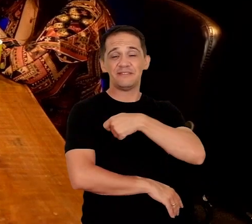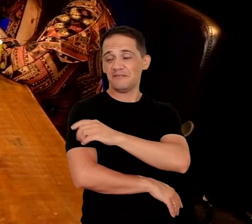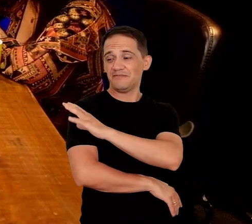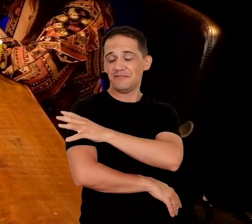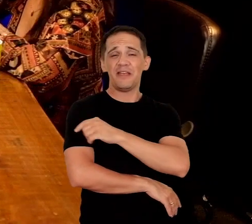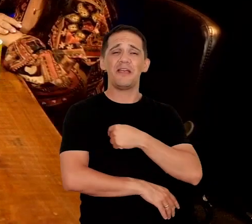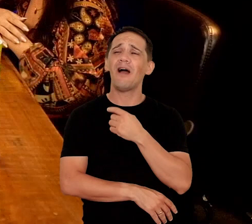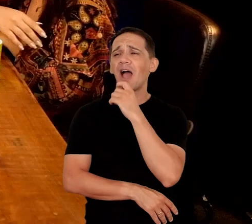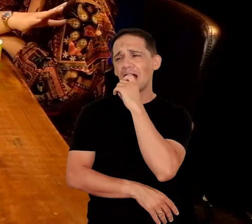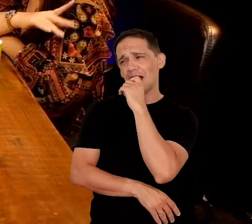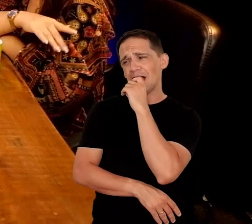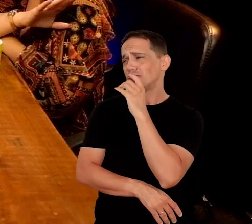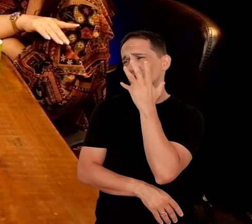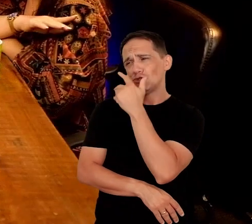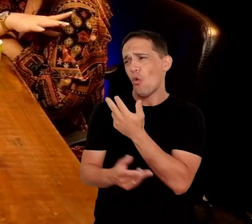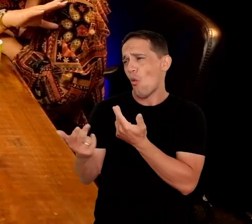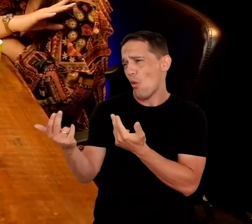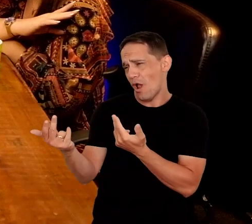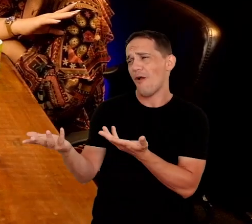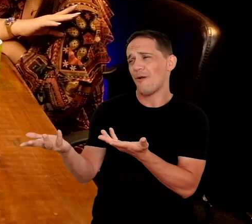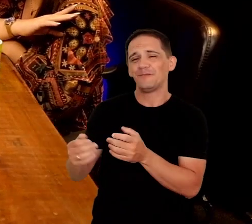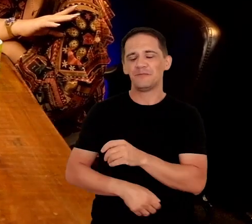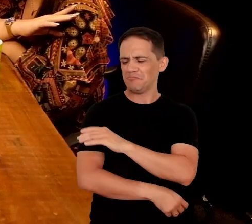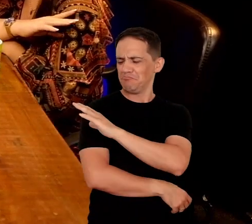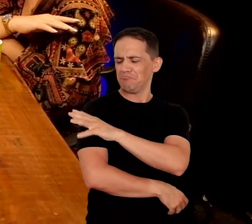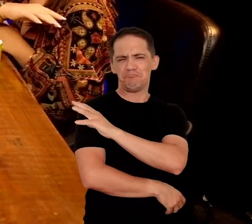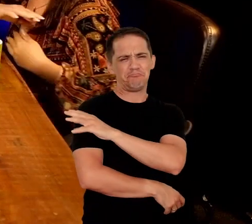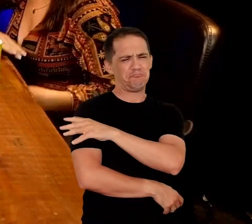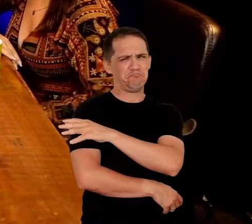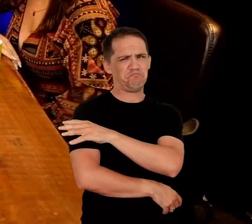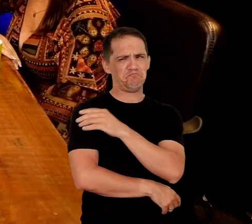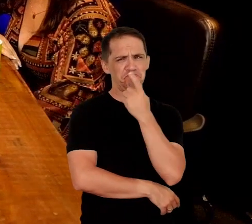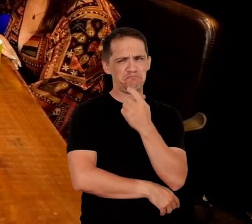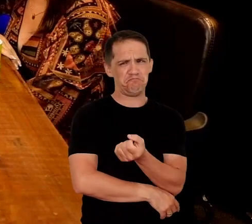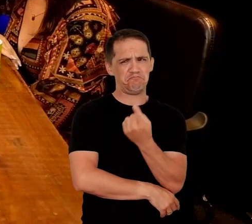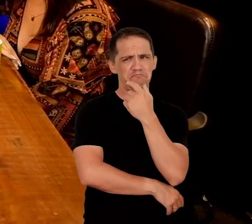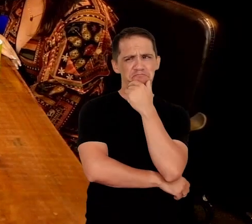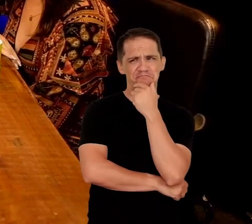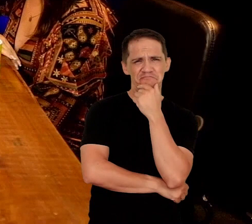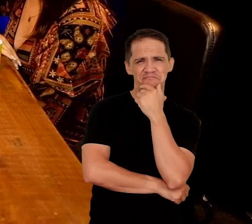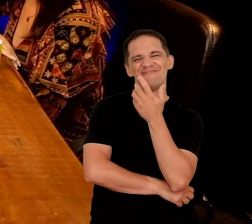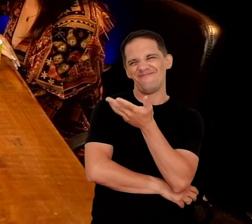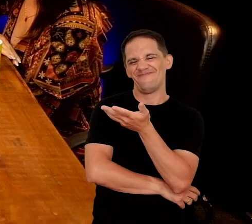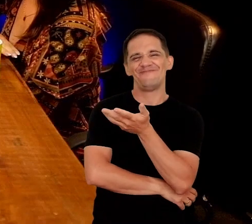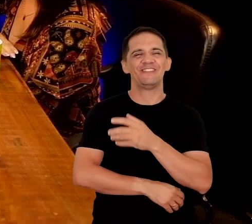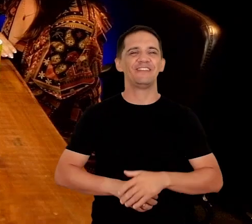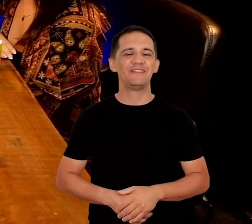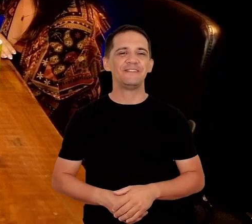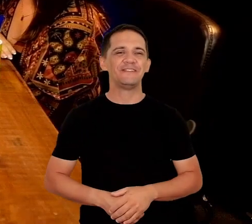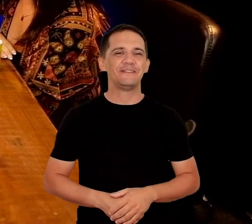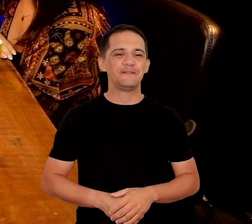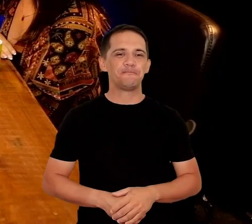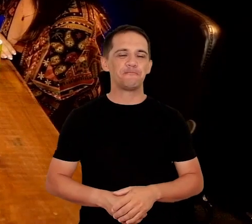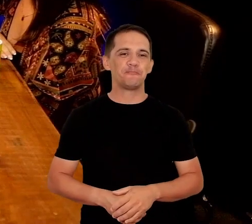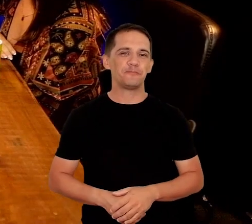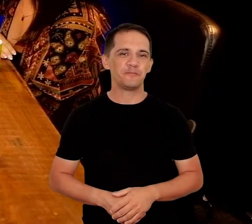me conhece. Assim. Mas tem um duplo sentido, né? Essa asa aqui perto do braço. Ficou meio esquisito, mas olha só que legal. Outra que é assim também, que é por